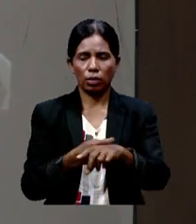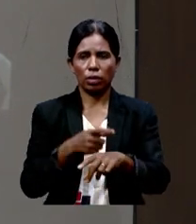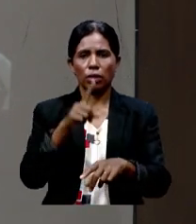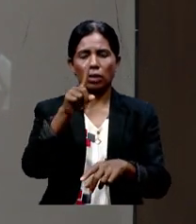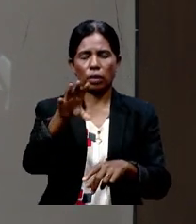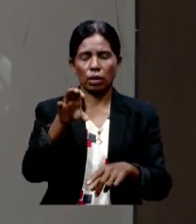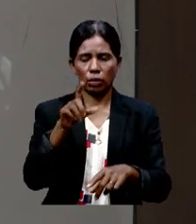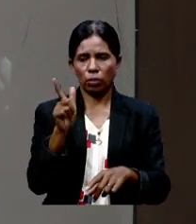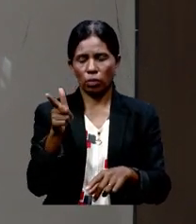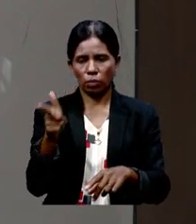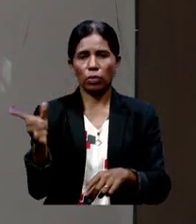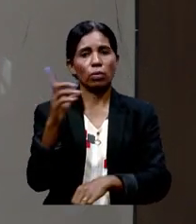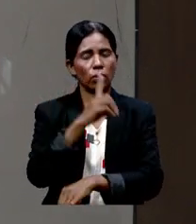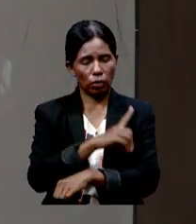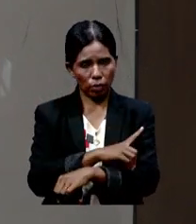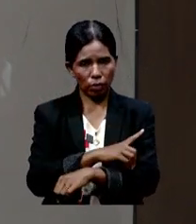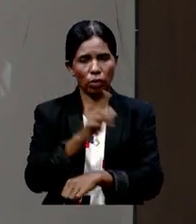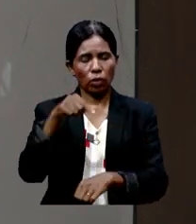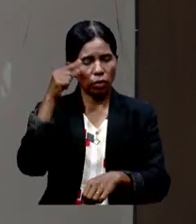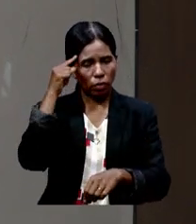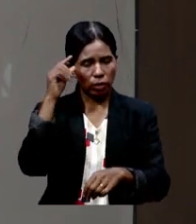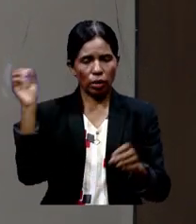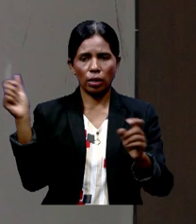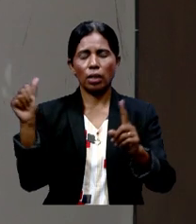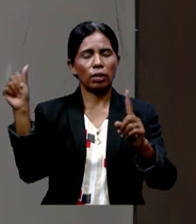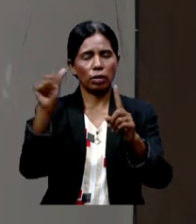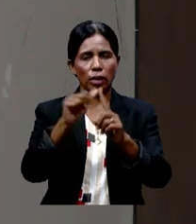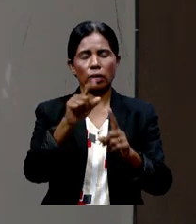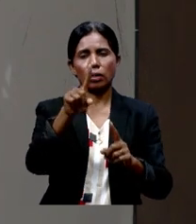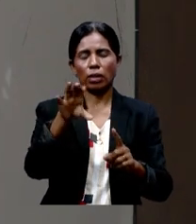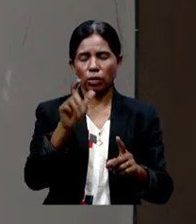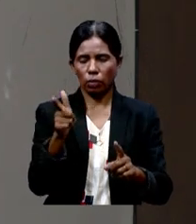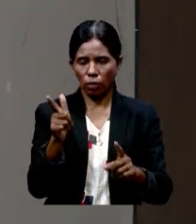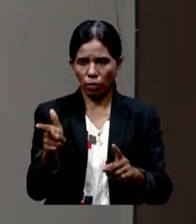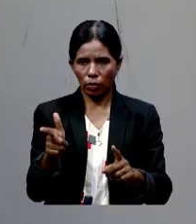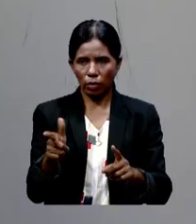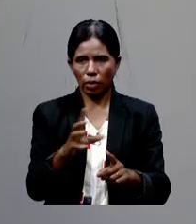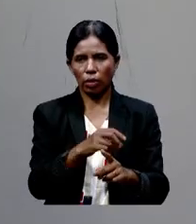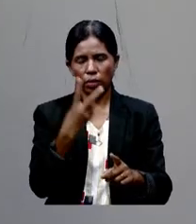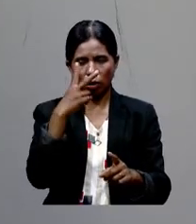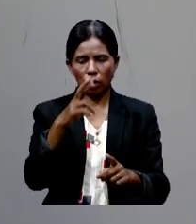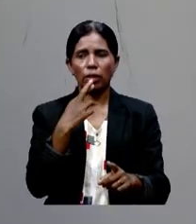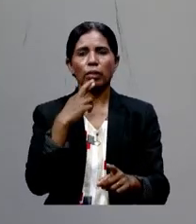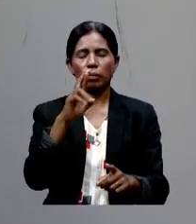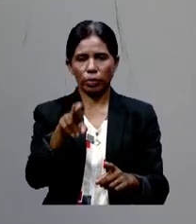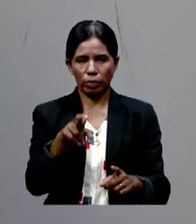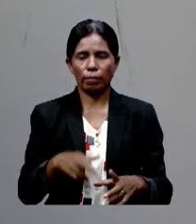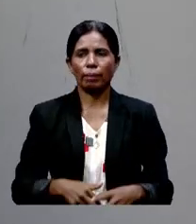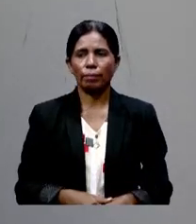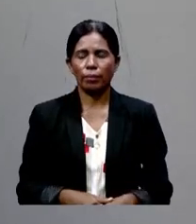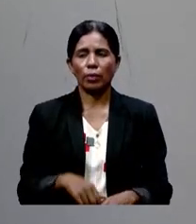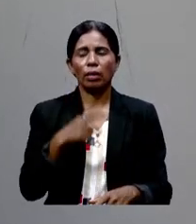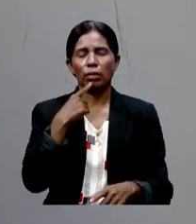120 dias. O governo ainda não atingiu estes 120 dias? Quero esta breve resposta. A